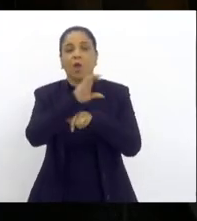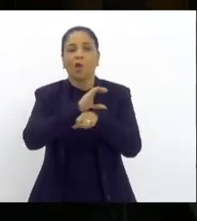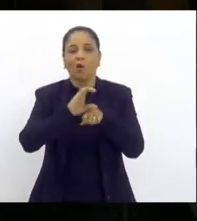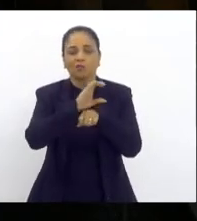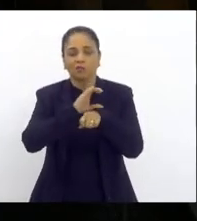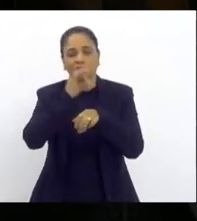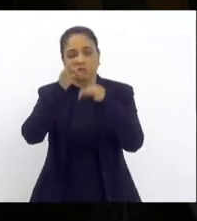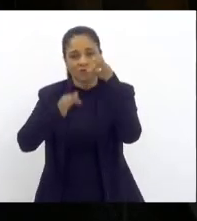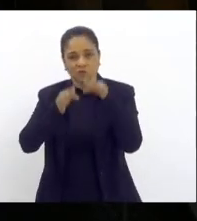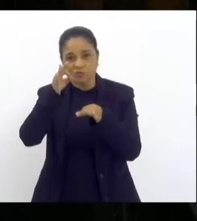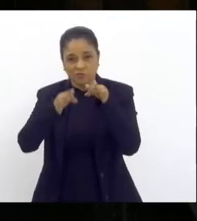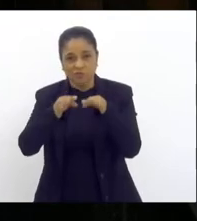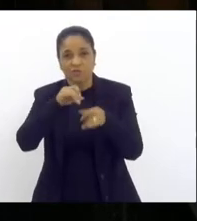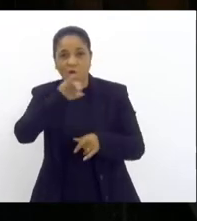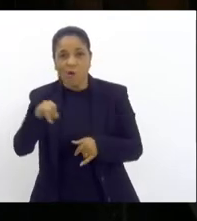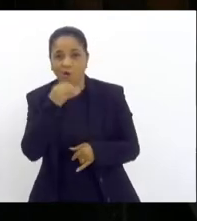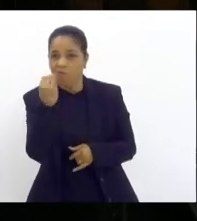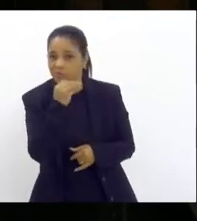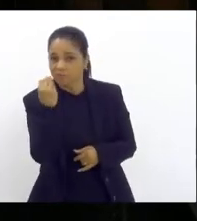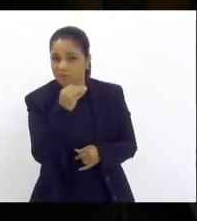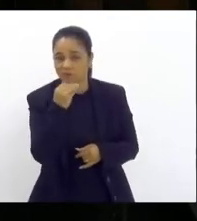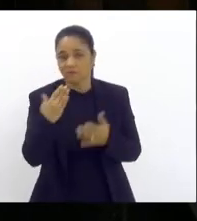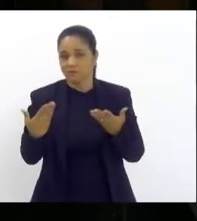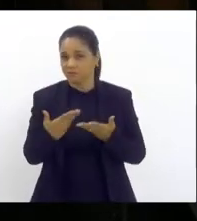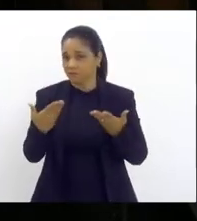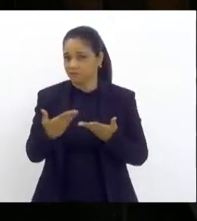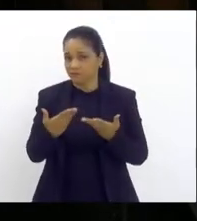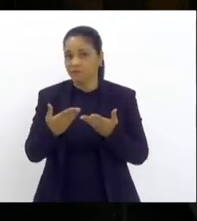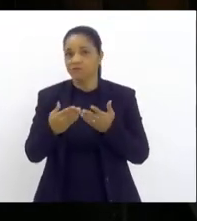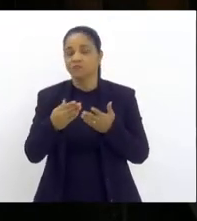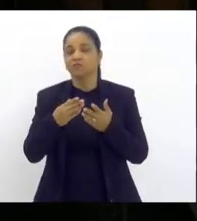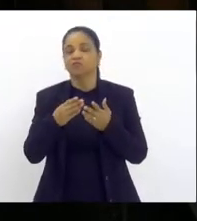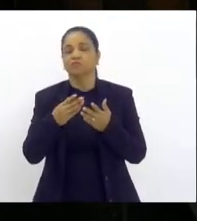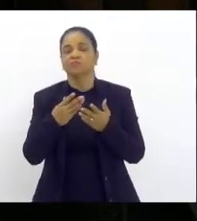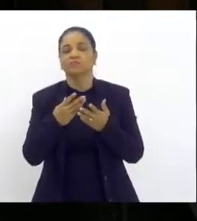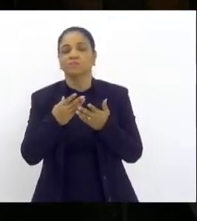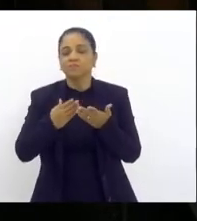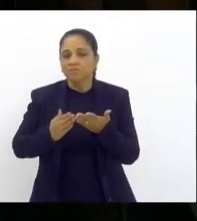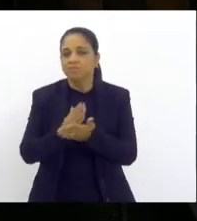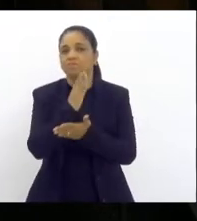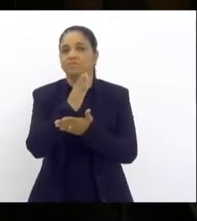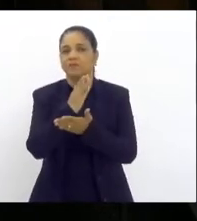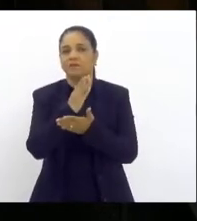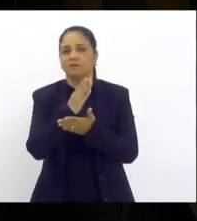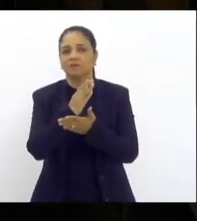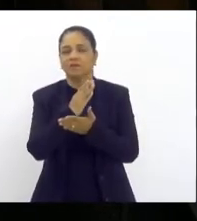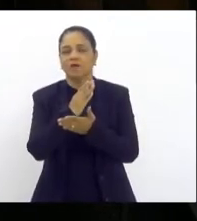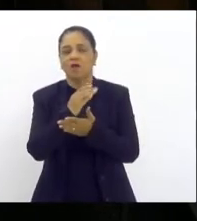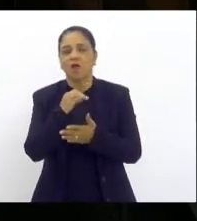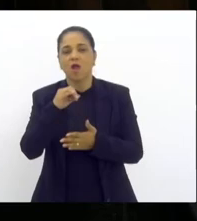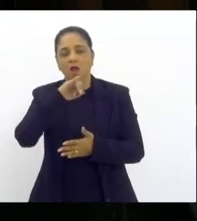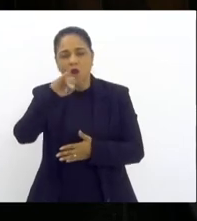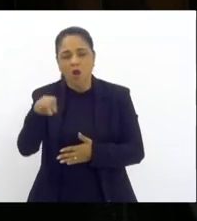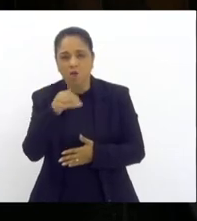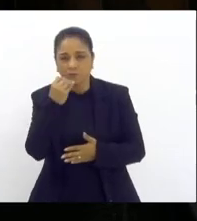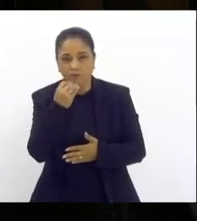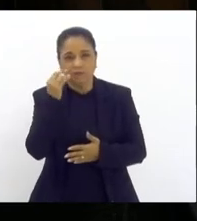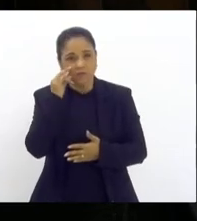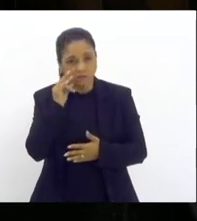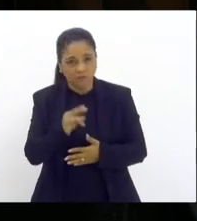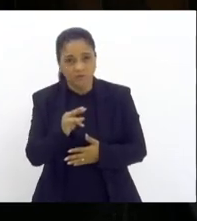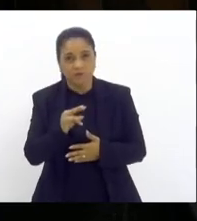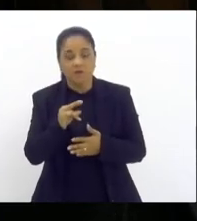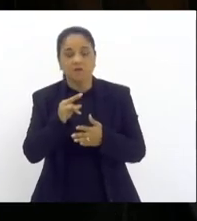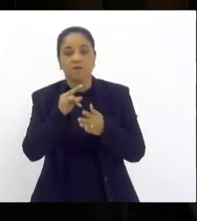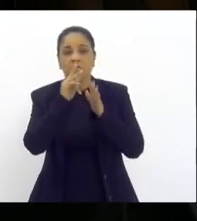Justiça, tivemos a oportunidade, presidente, de aprovar, tive a oportunidade de ver aprovado um projeto